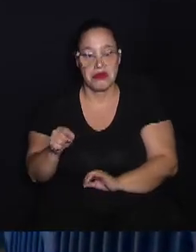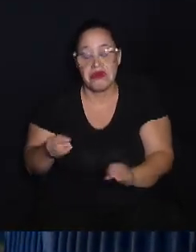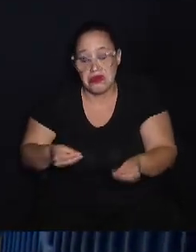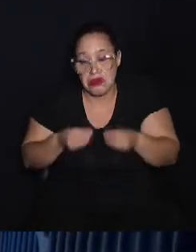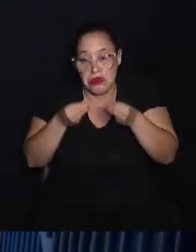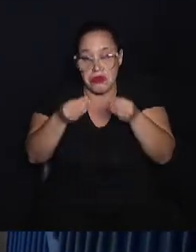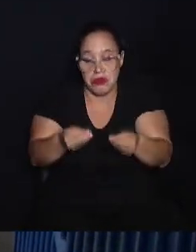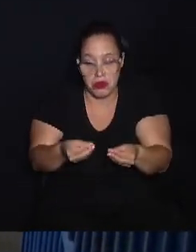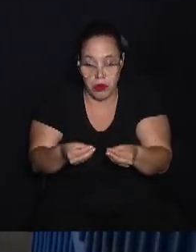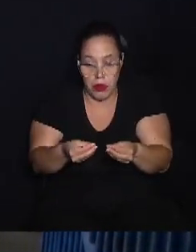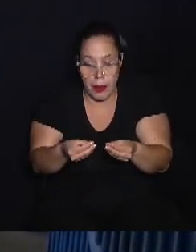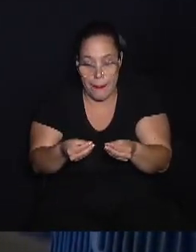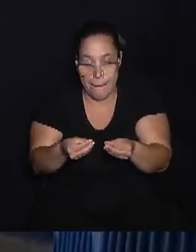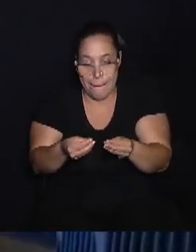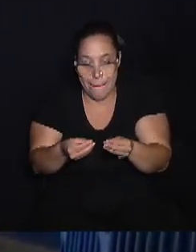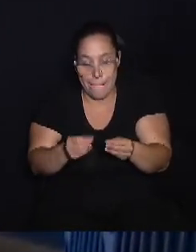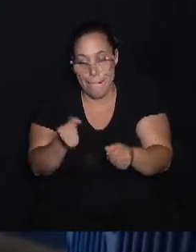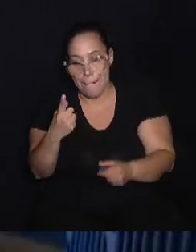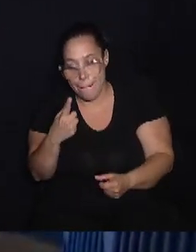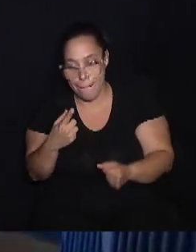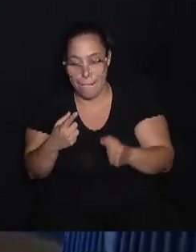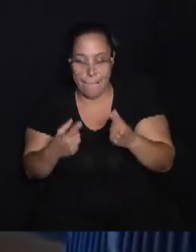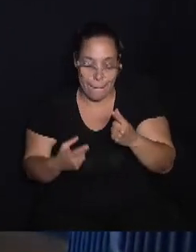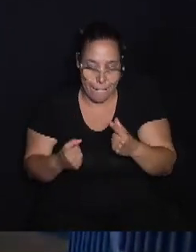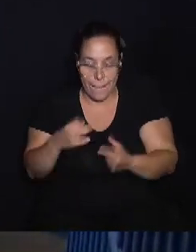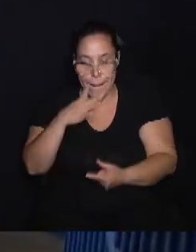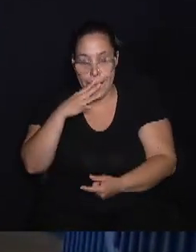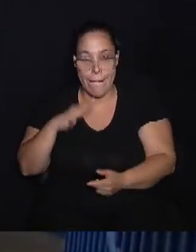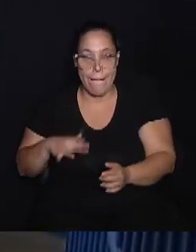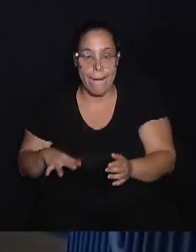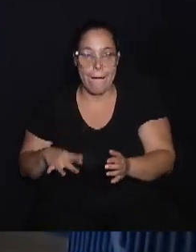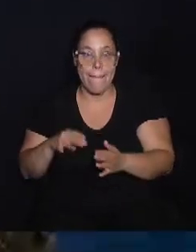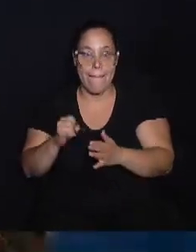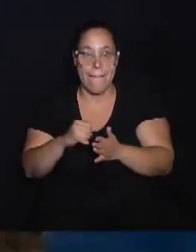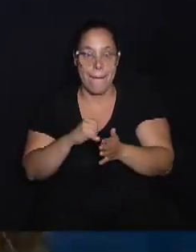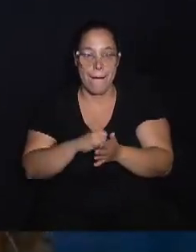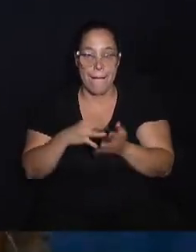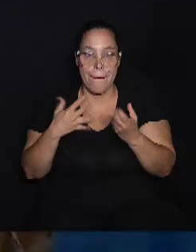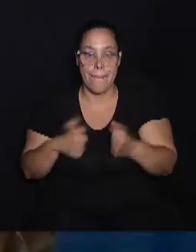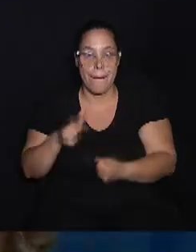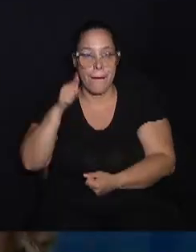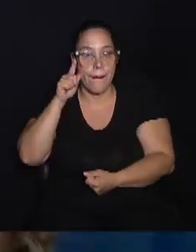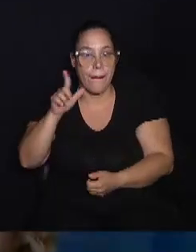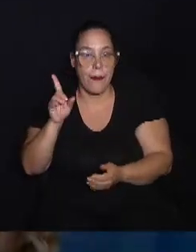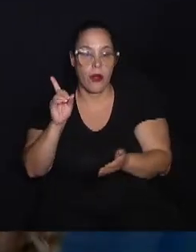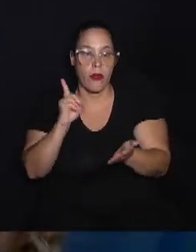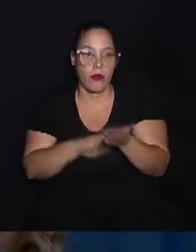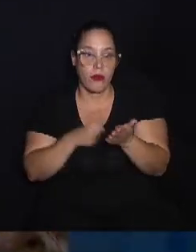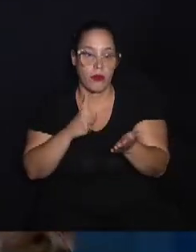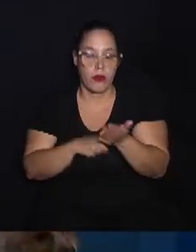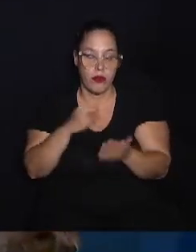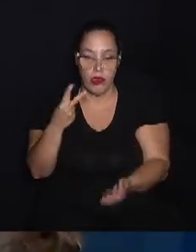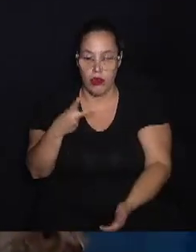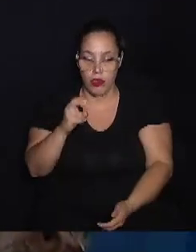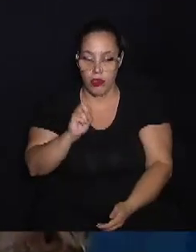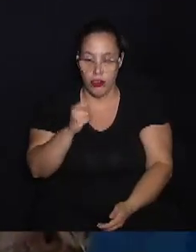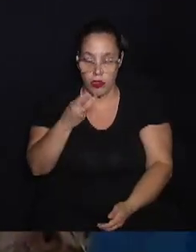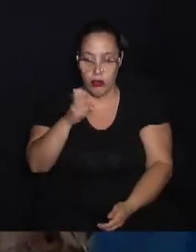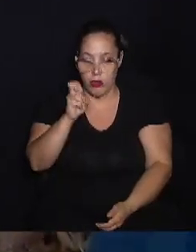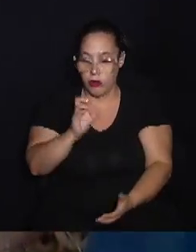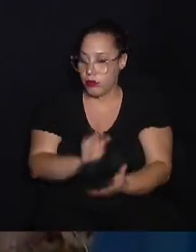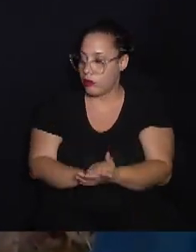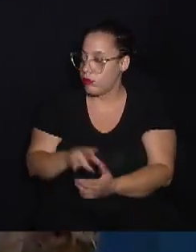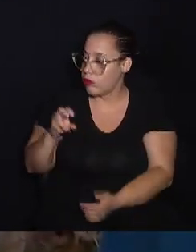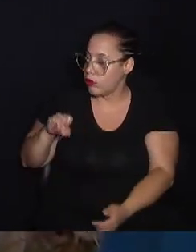a a classificação de cada criança na lista classificatória paraa realização das matrículas para 2025 e José